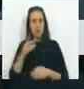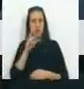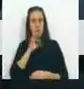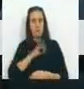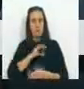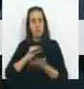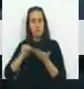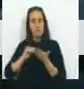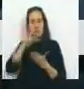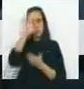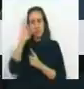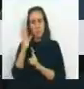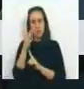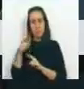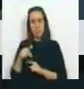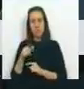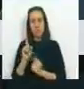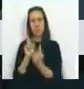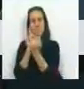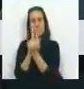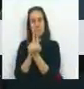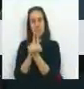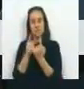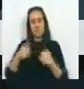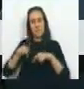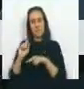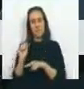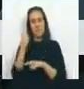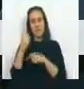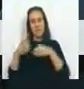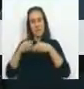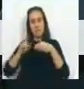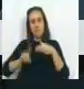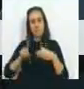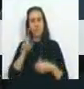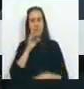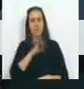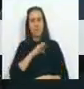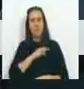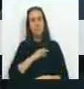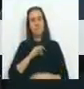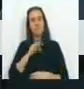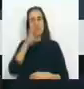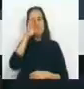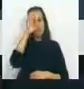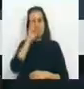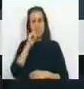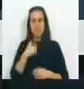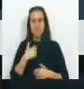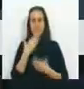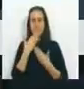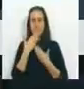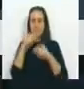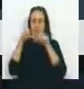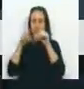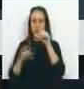primeira audição na primeira Comissão e dirijo à Senhora Ministra as minhas primeiras palavras, porque todos sabemos